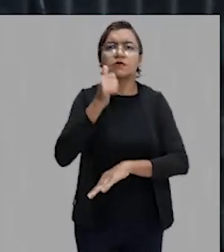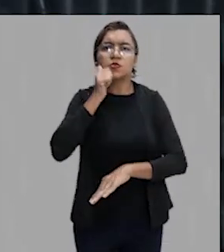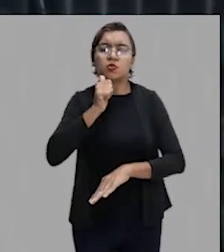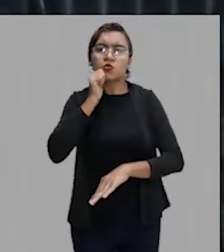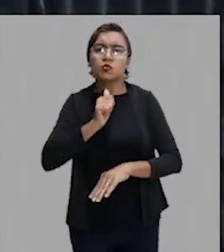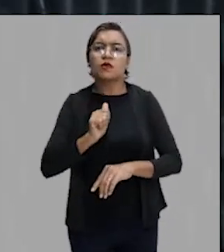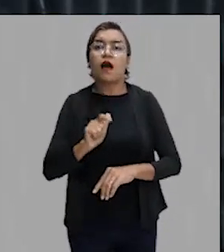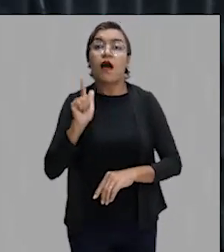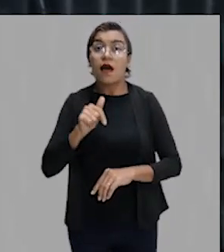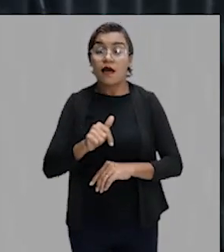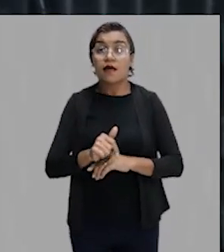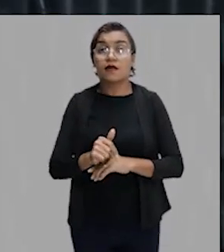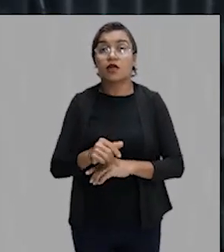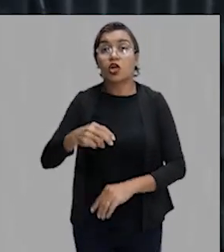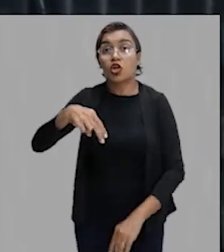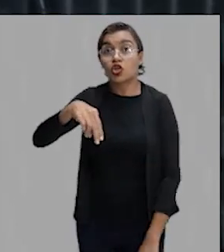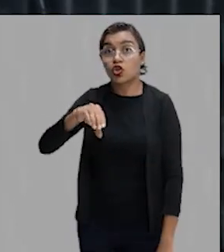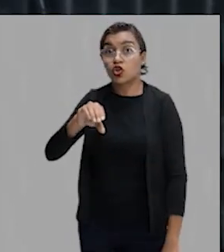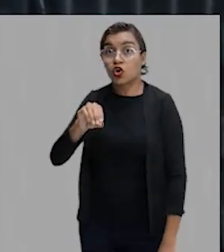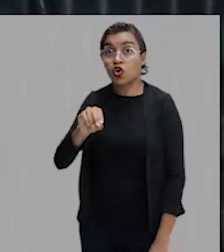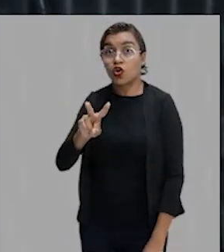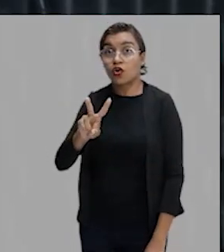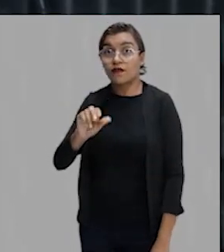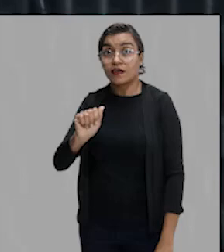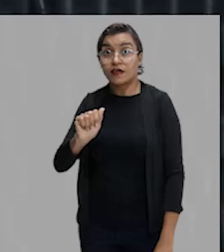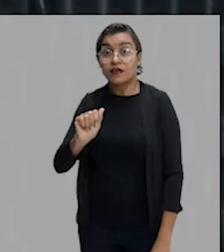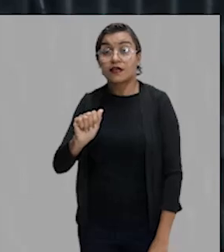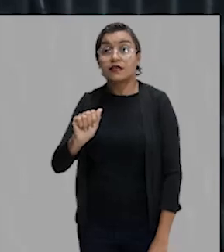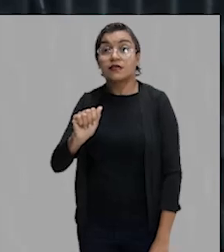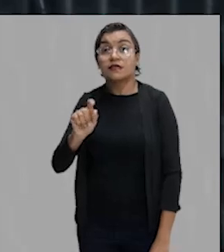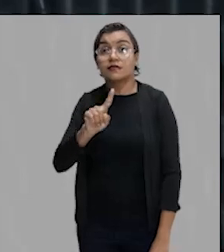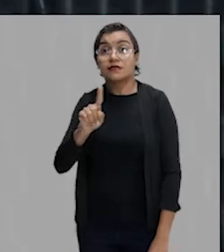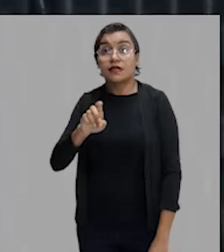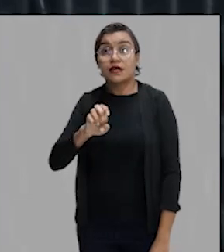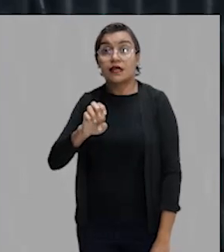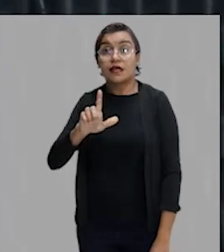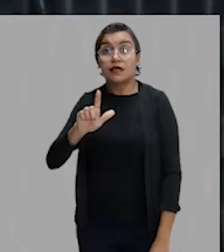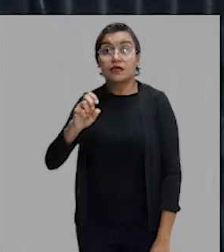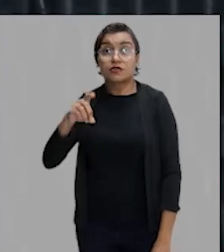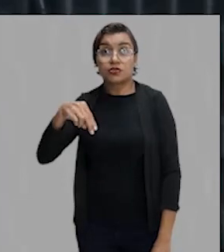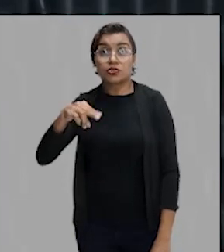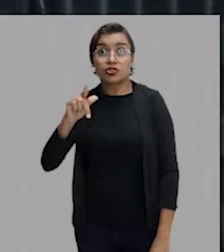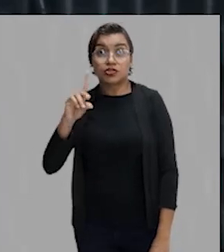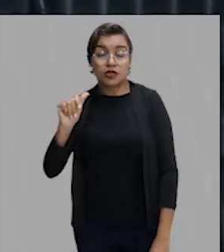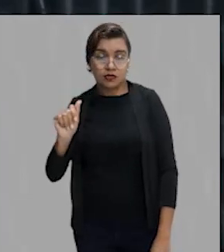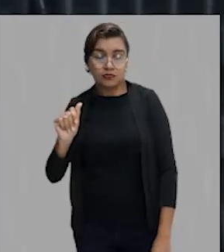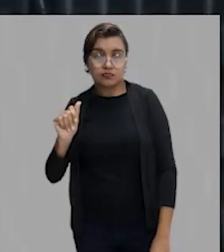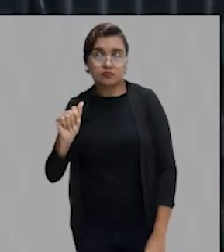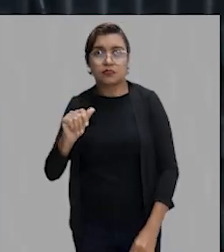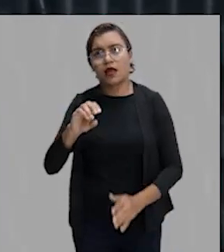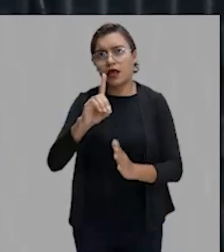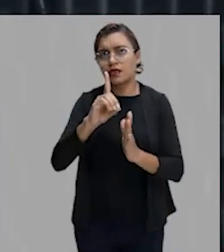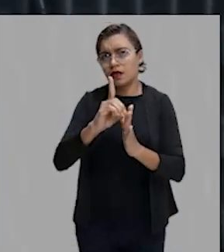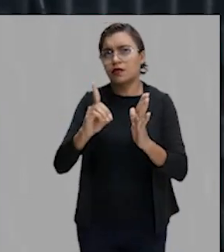feminino, foi a Nova Zelândia, ainda no final do século XIX. na década de 1890, na década final